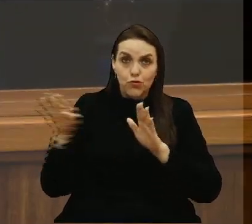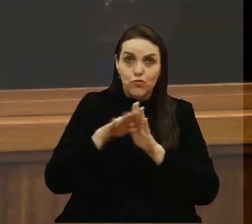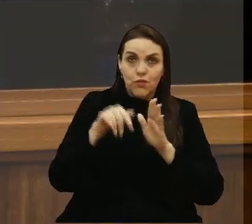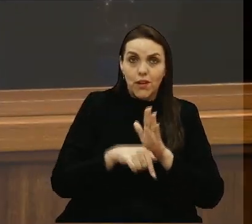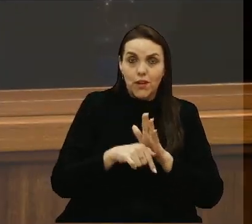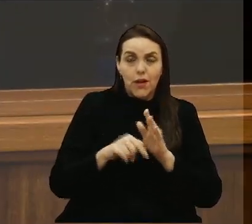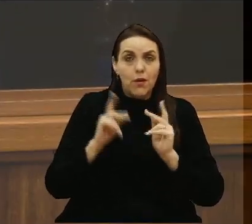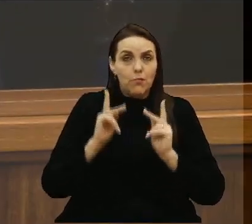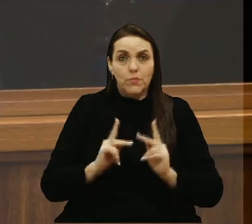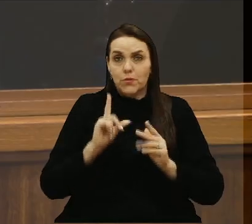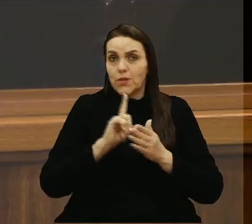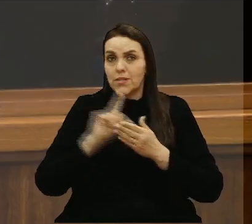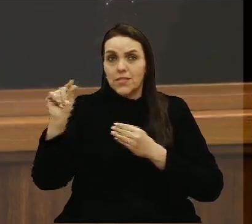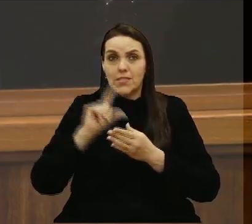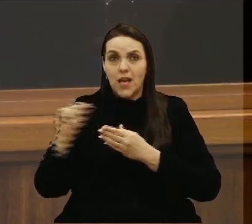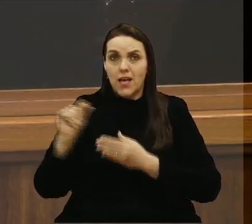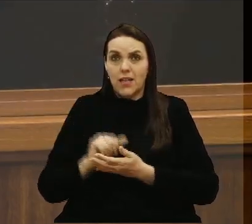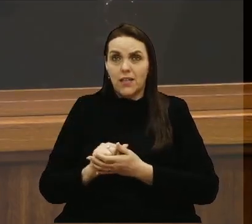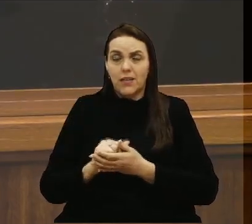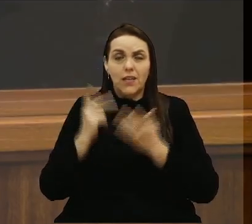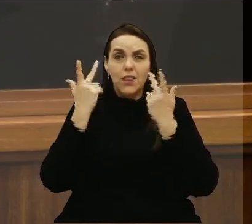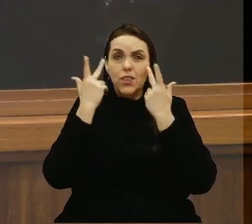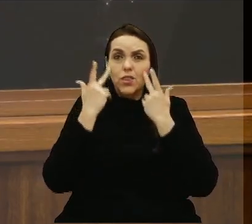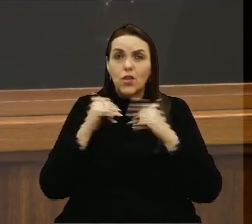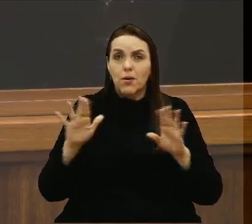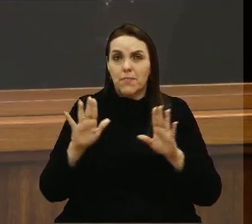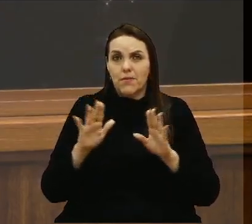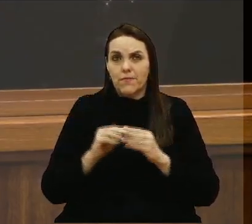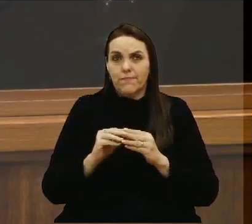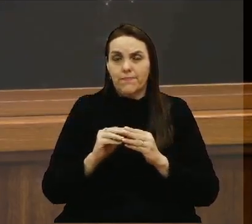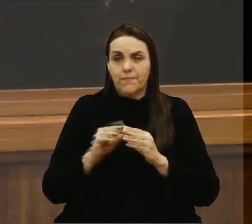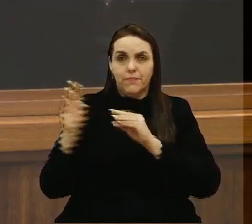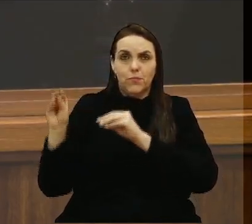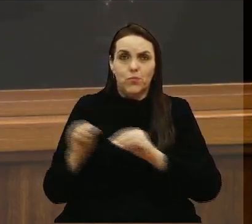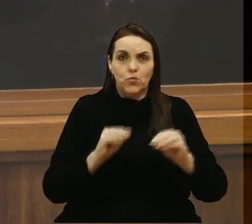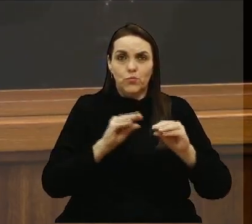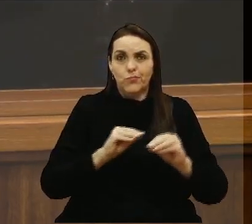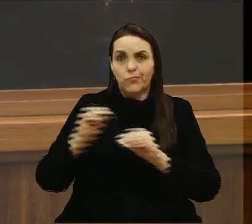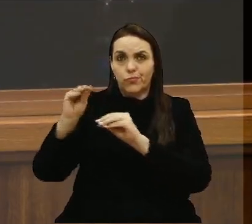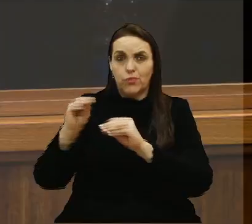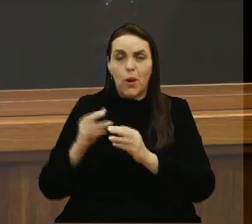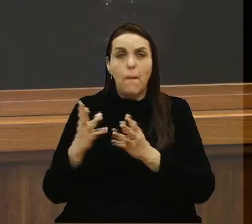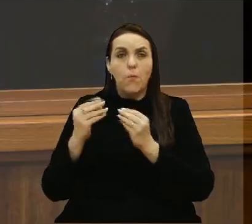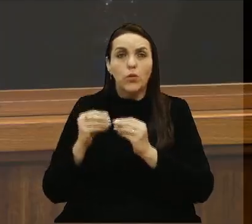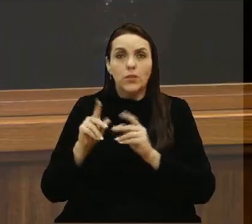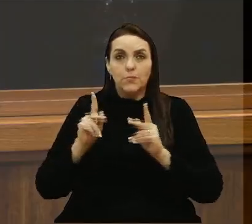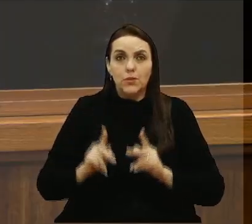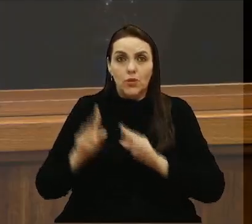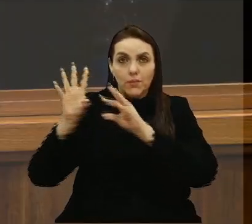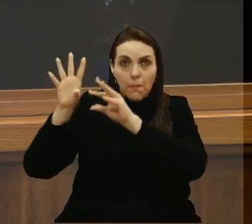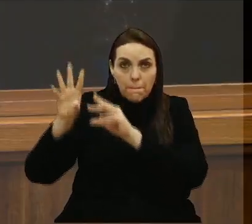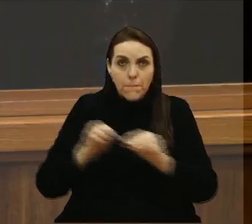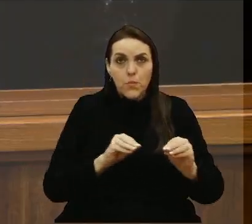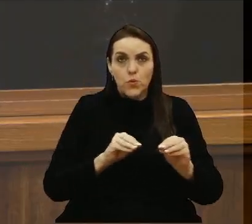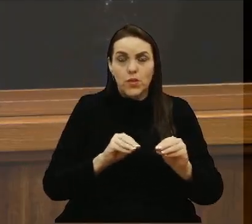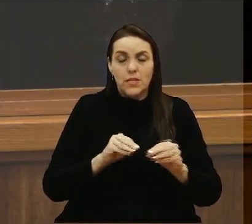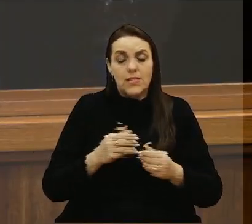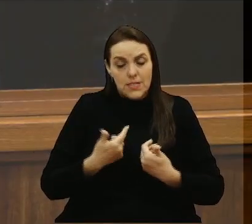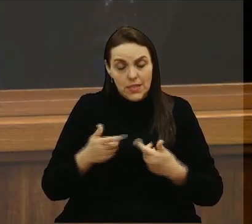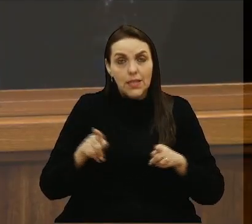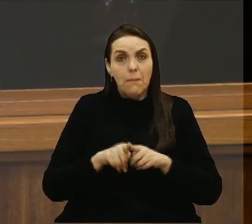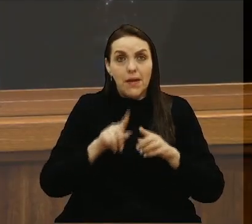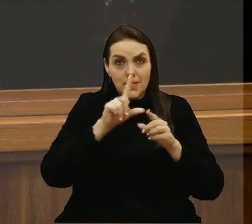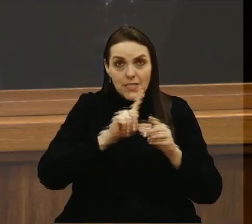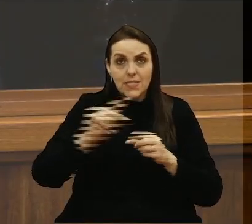que sai, porque isso é normal. Então, tem muitos emigrantes, né, saindo de